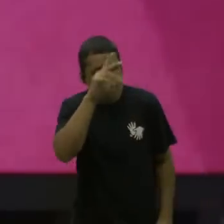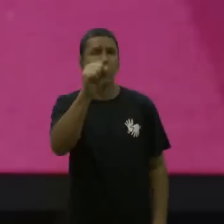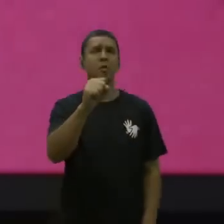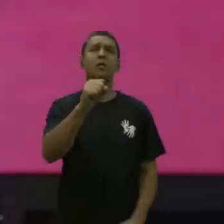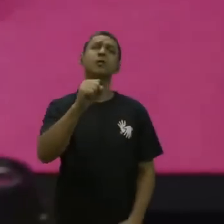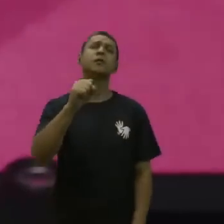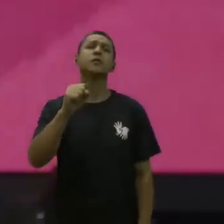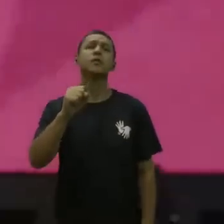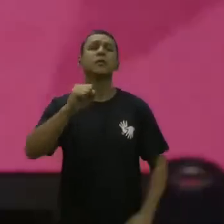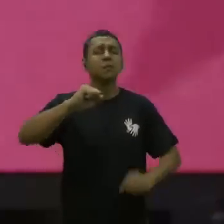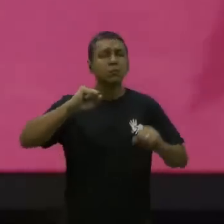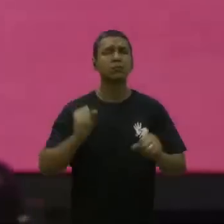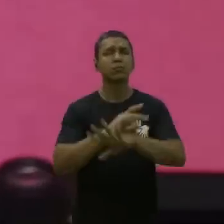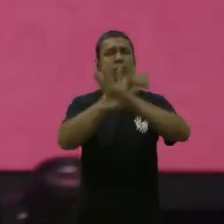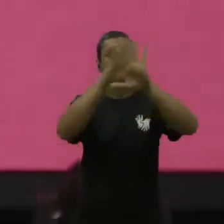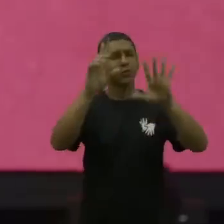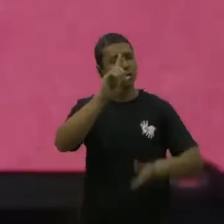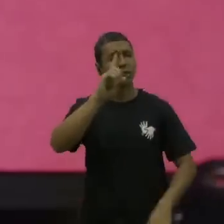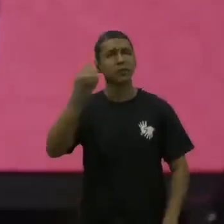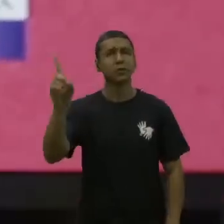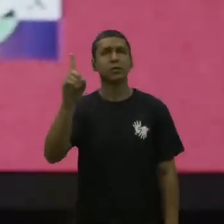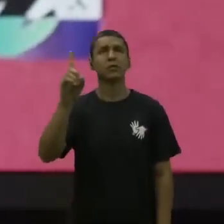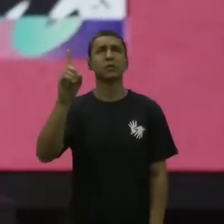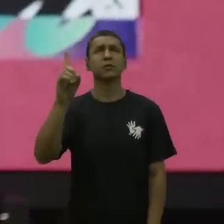glória a Deus.